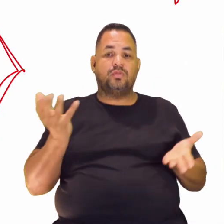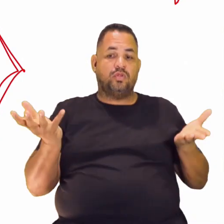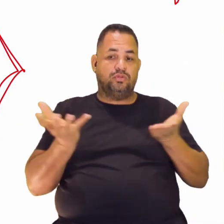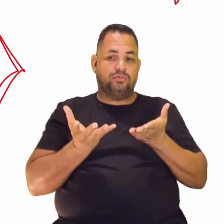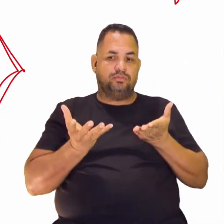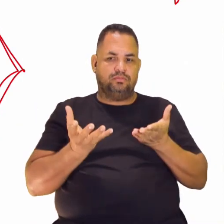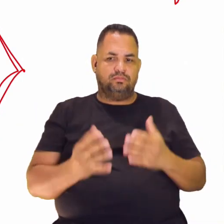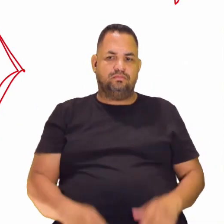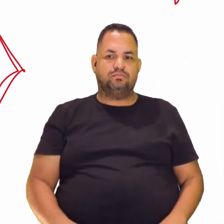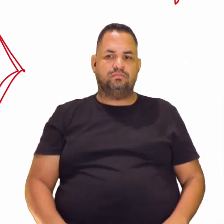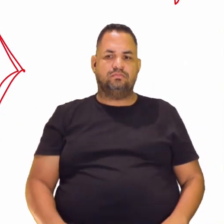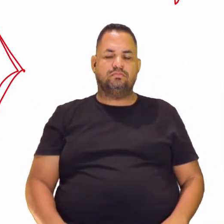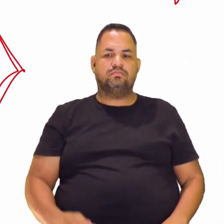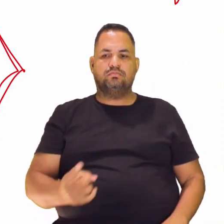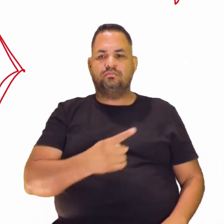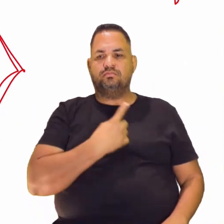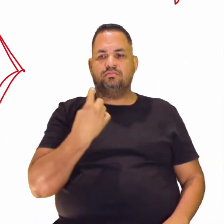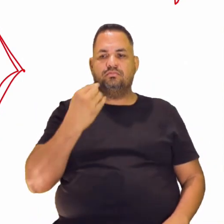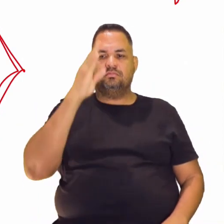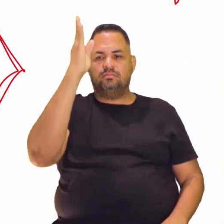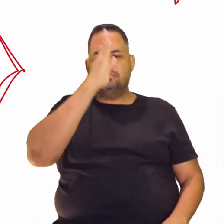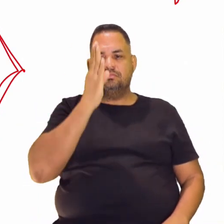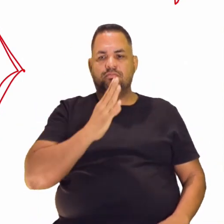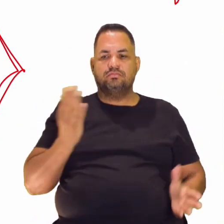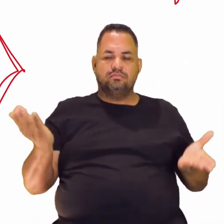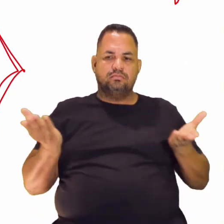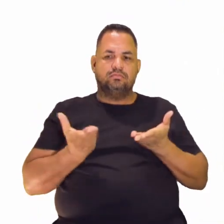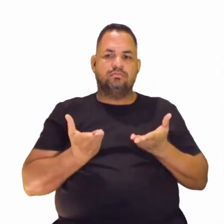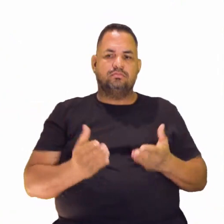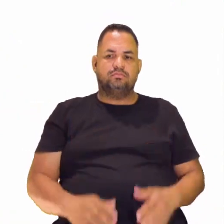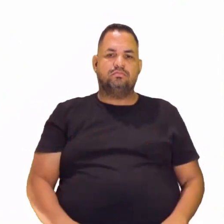atual, no nosso Brasil atual.